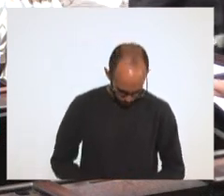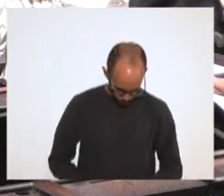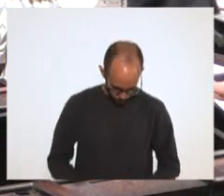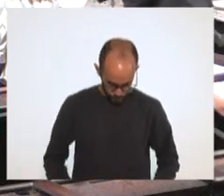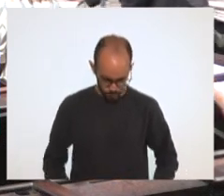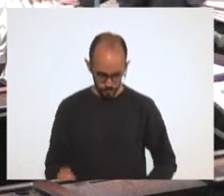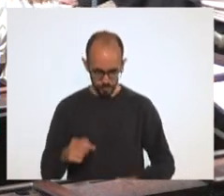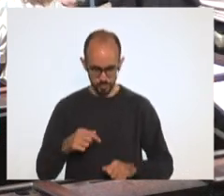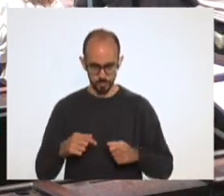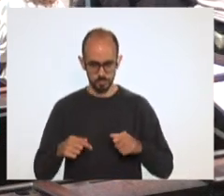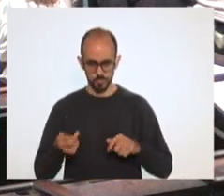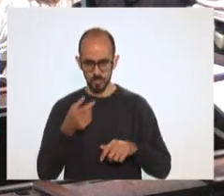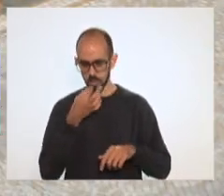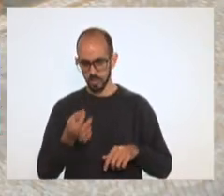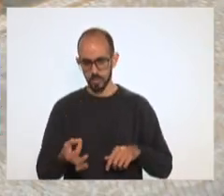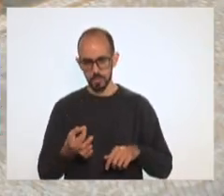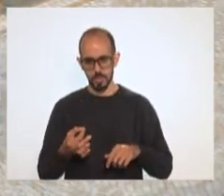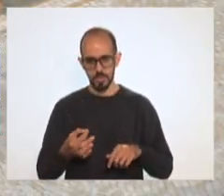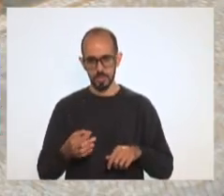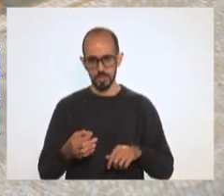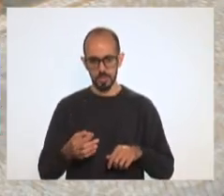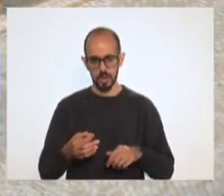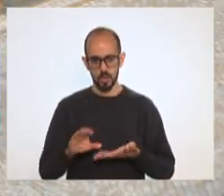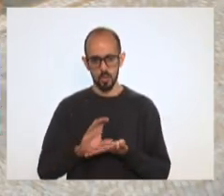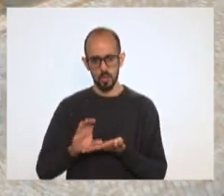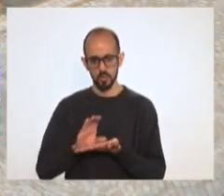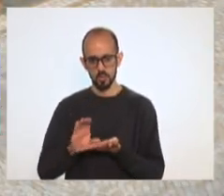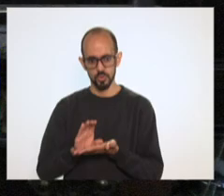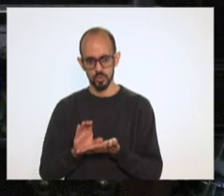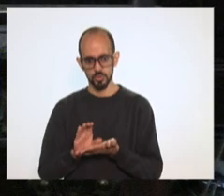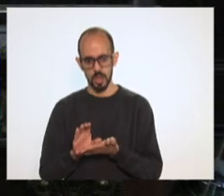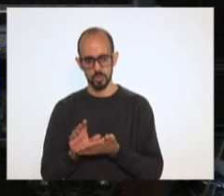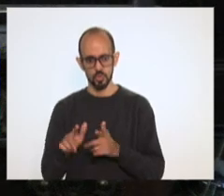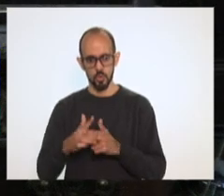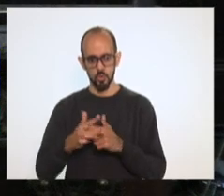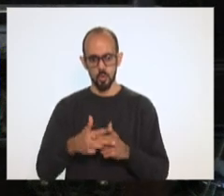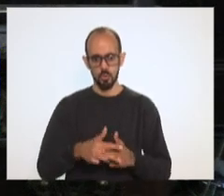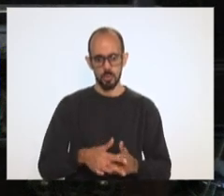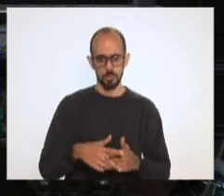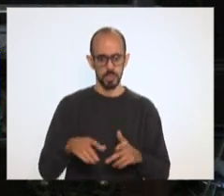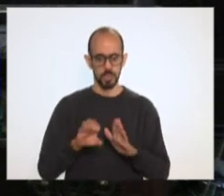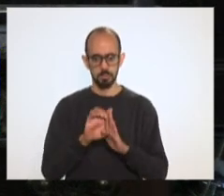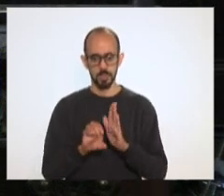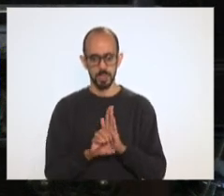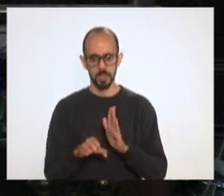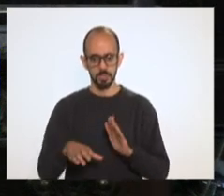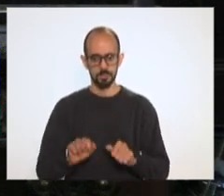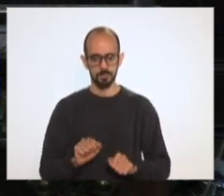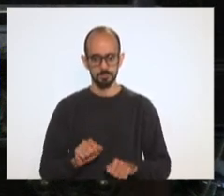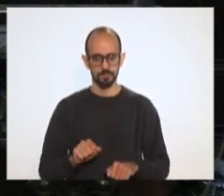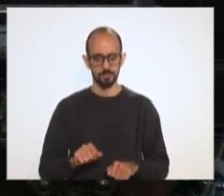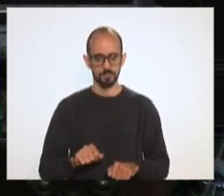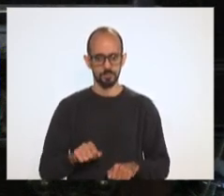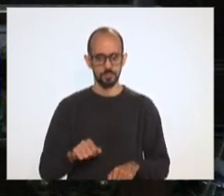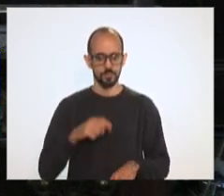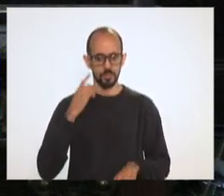parecer senhor presidente pela constitucionalidade com emenda pela comissão de cultura deputado Eliomar Coelho